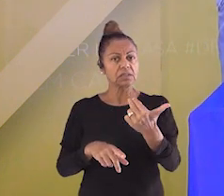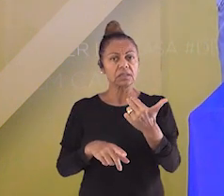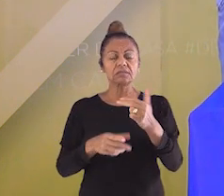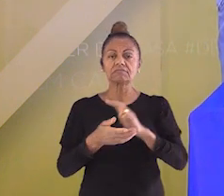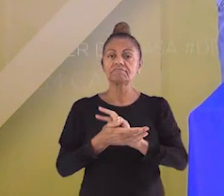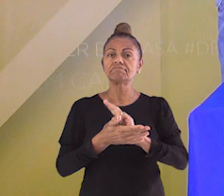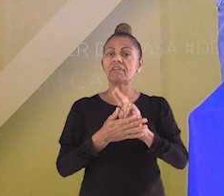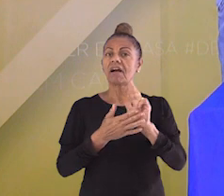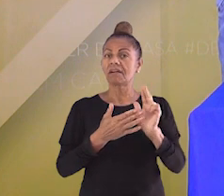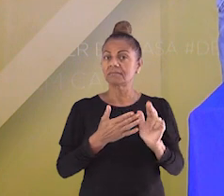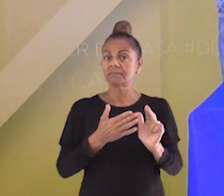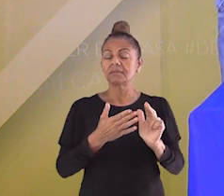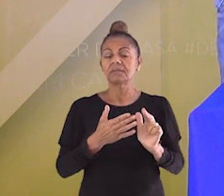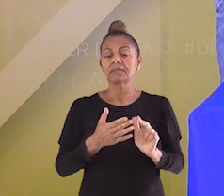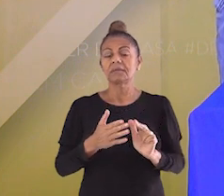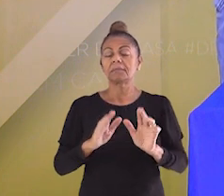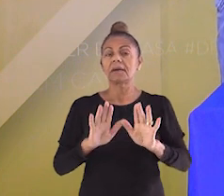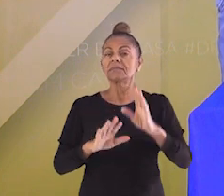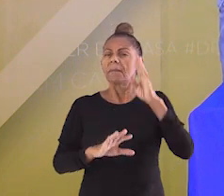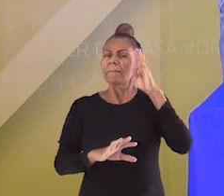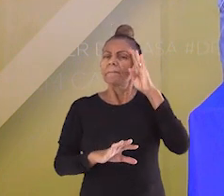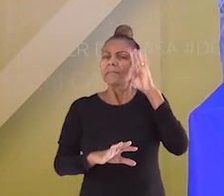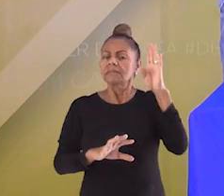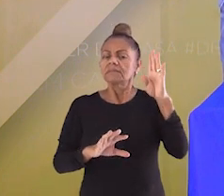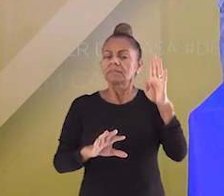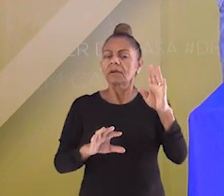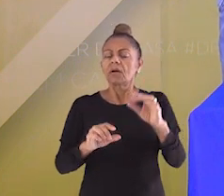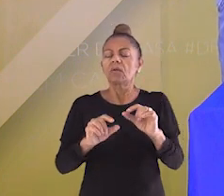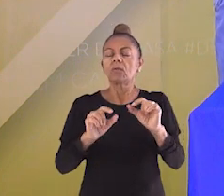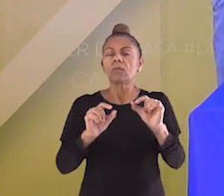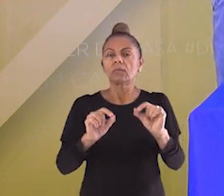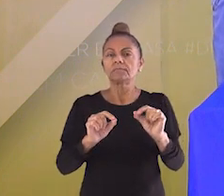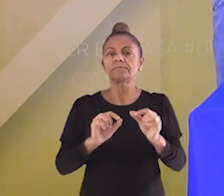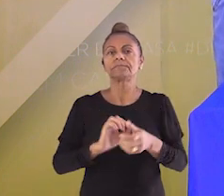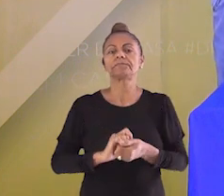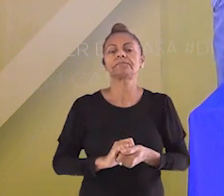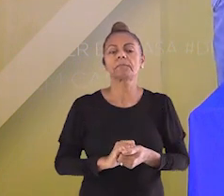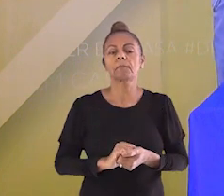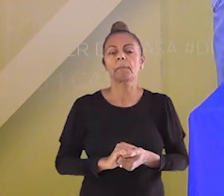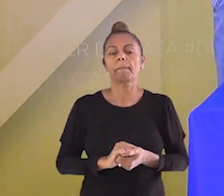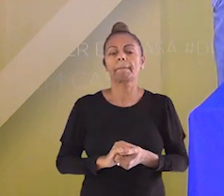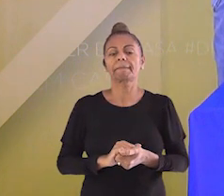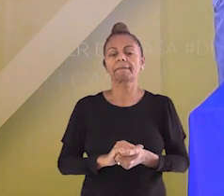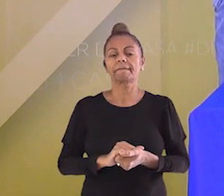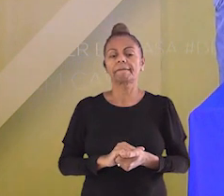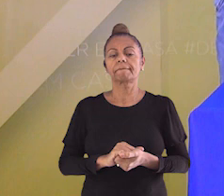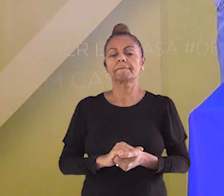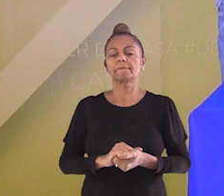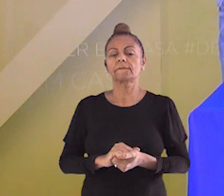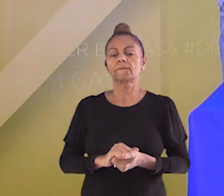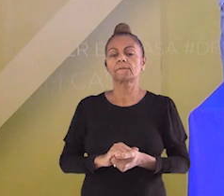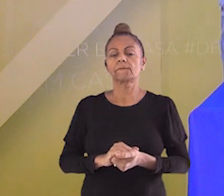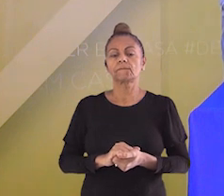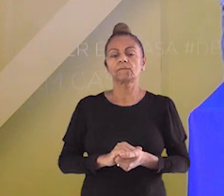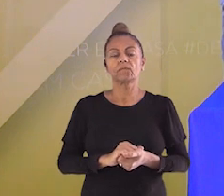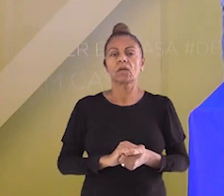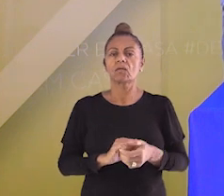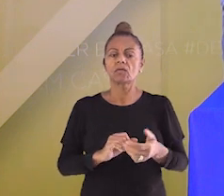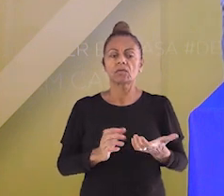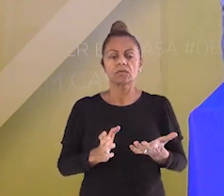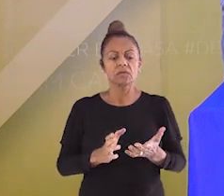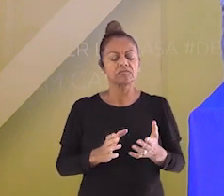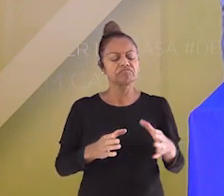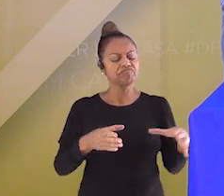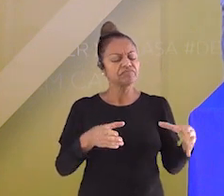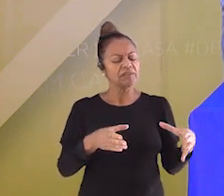né? A gente tem, sim, outros nutrientes em cada um desses alimentos, mas os principais estão aqui. E aí, é o